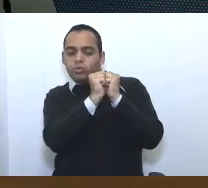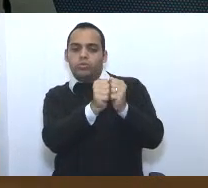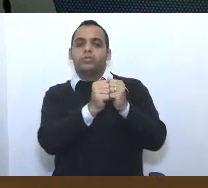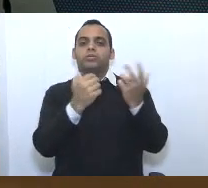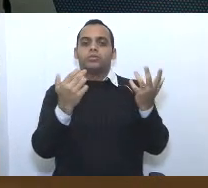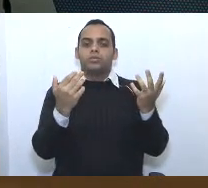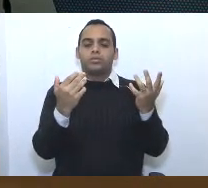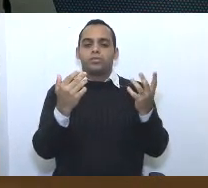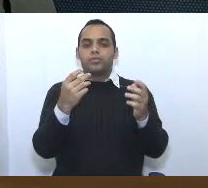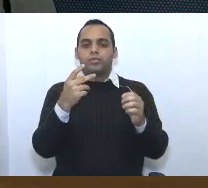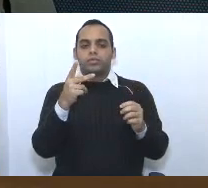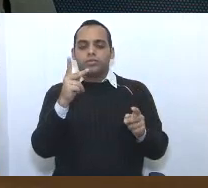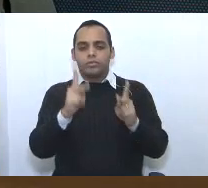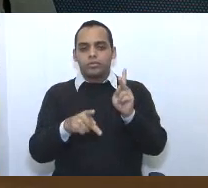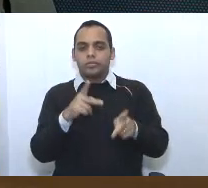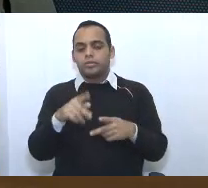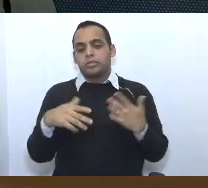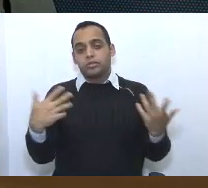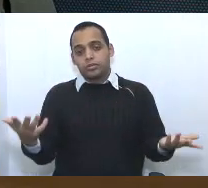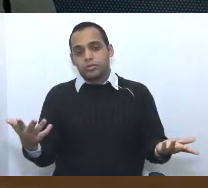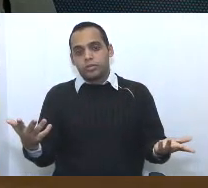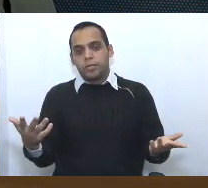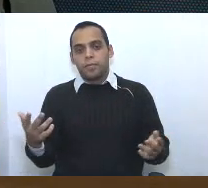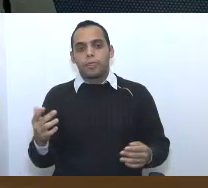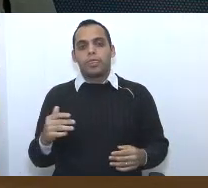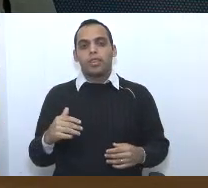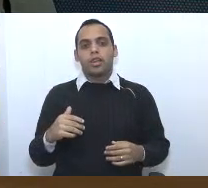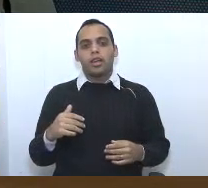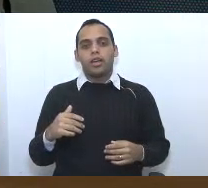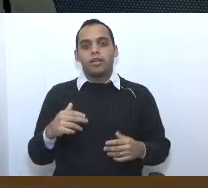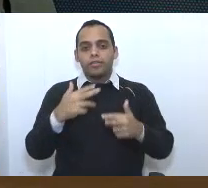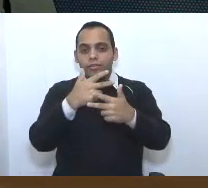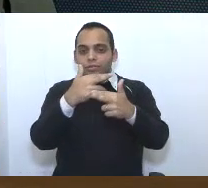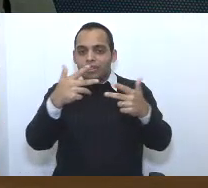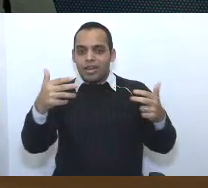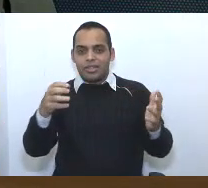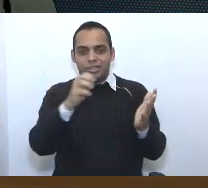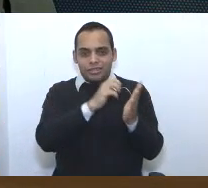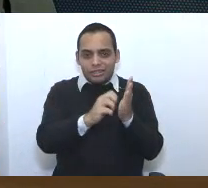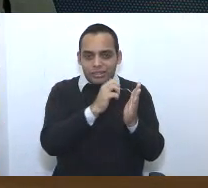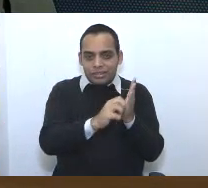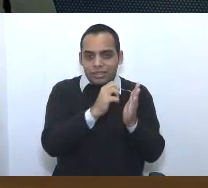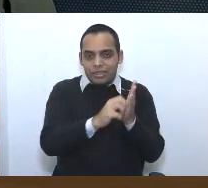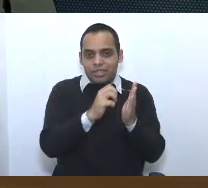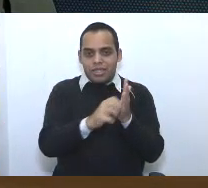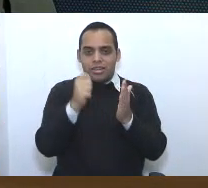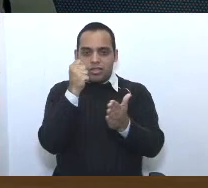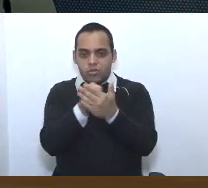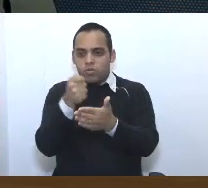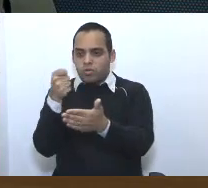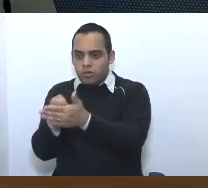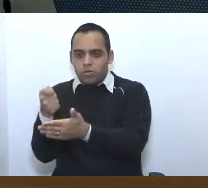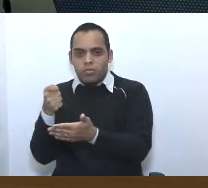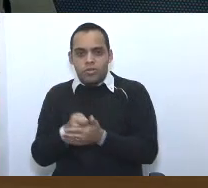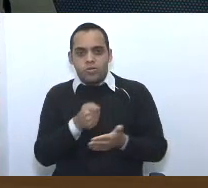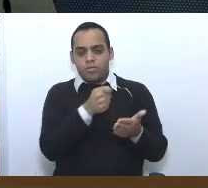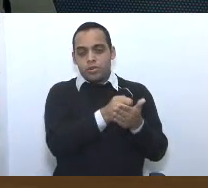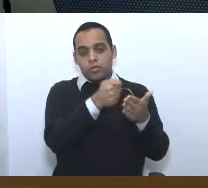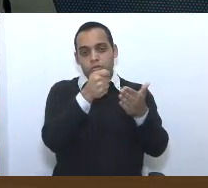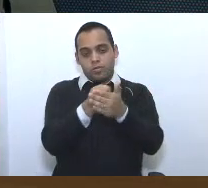Assuntos Jurídicos. Por quê? Porque quando várias secretarias fazem compras de